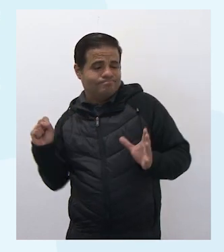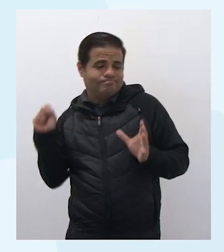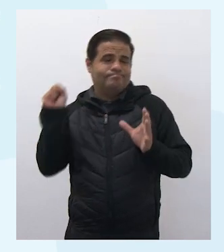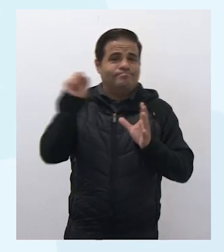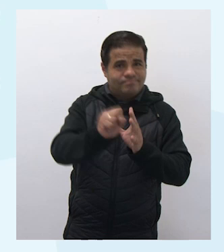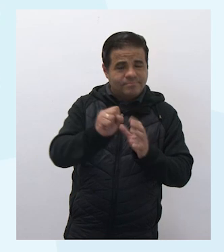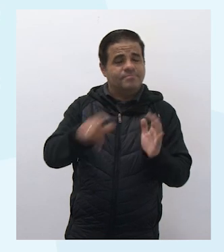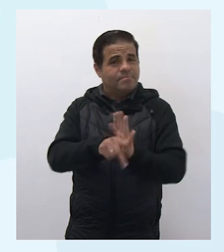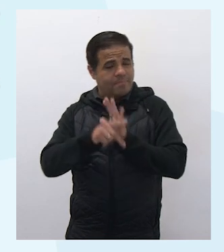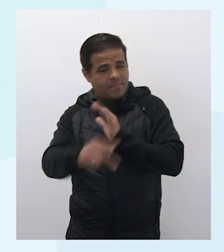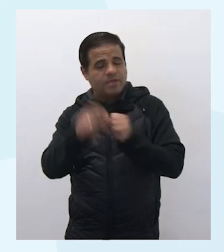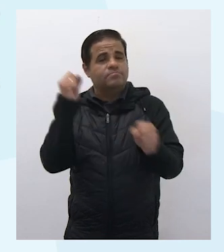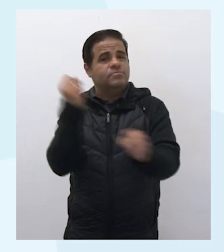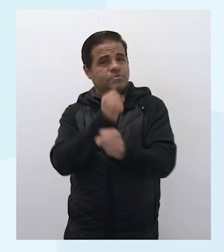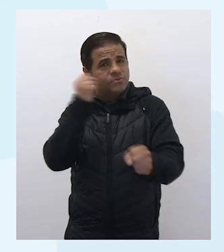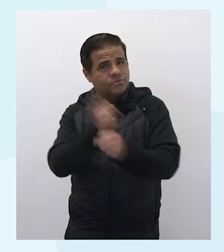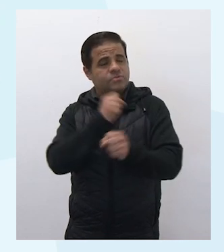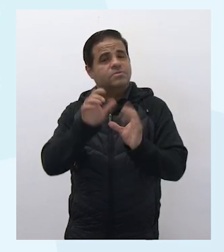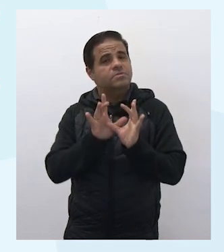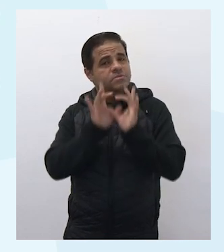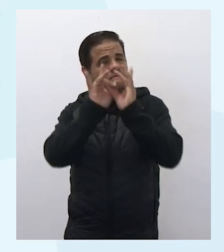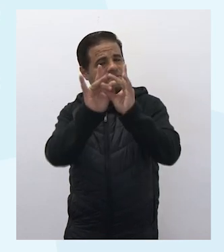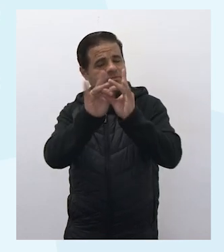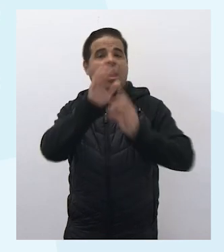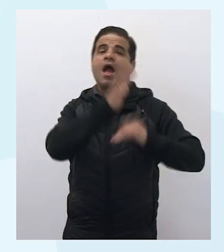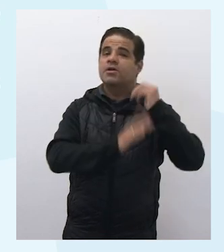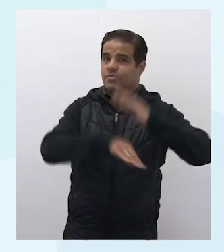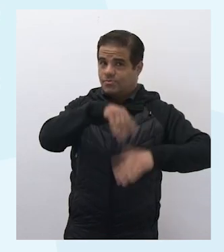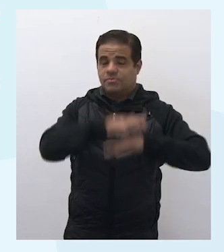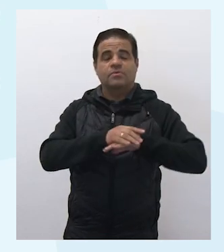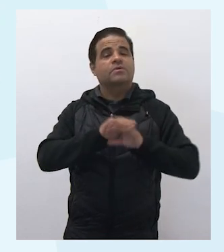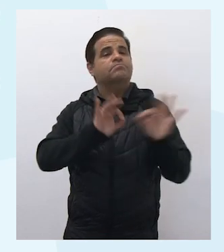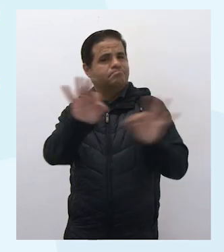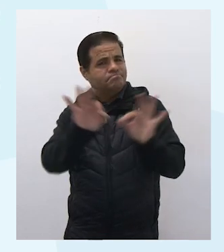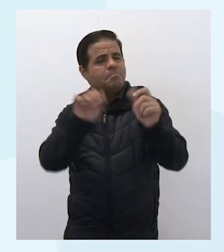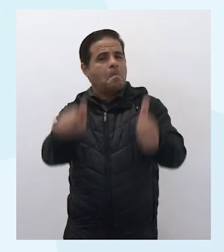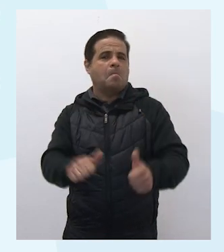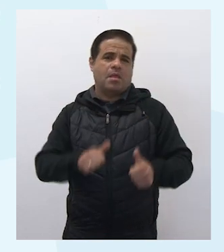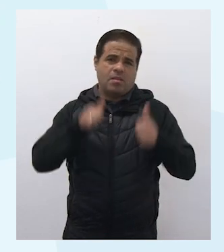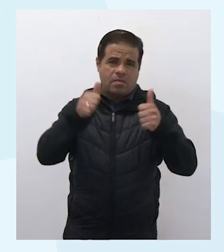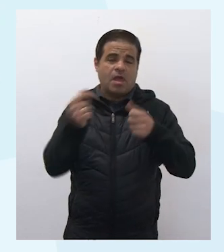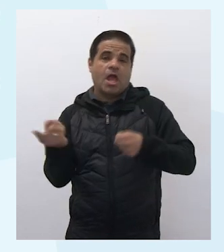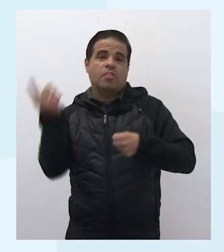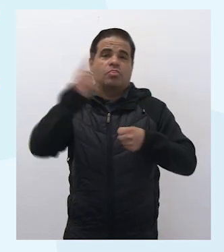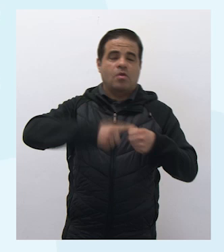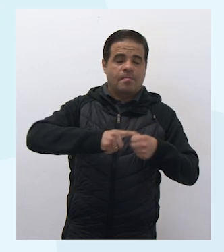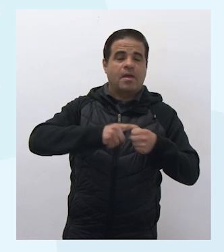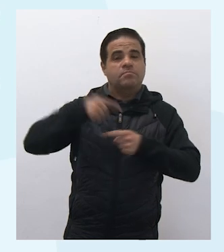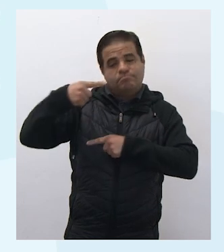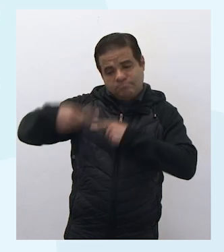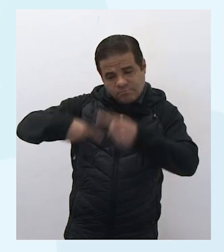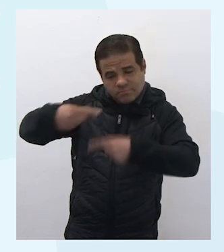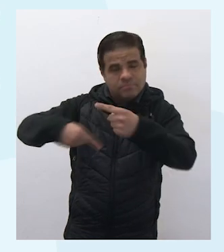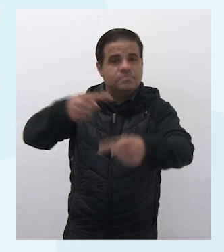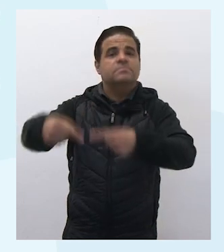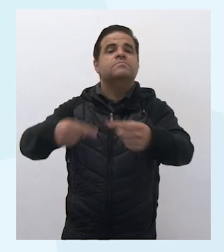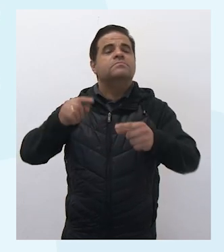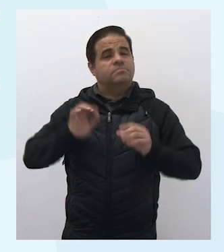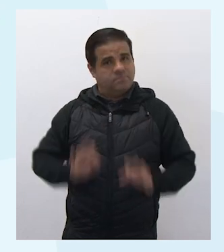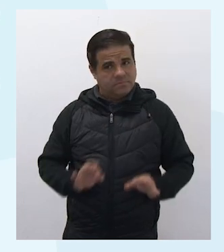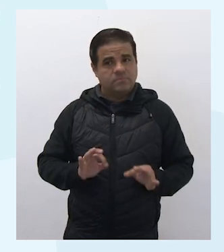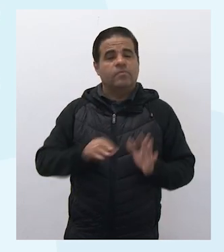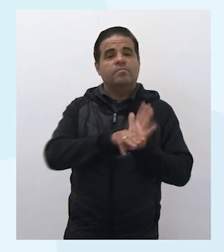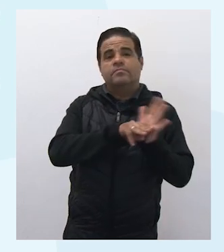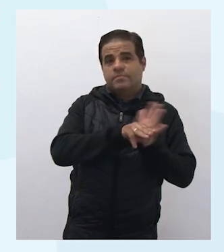de construção e fortalecimento das ações do plano de melhoria. Retomar o ciclo procedimental